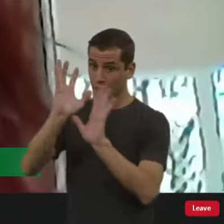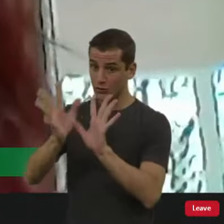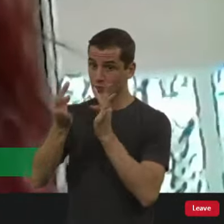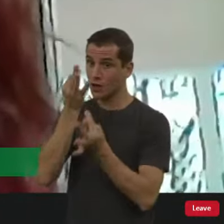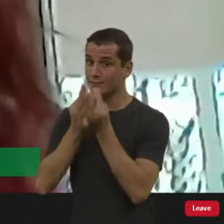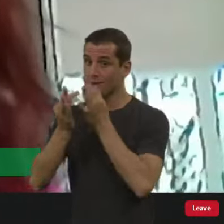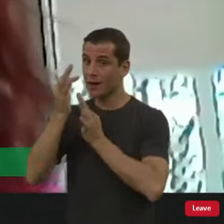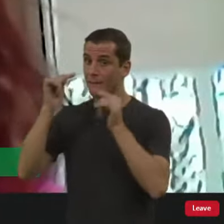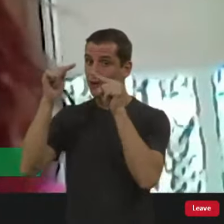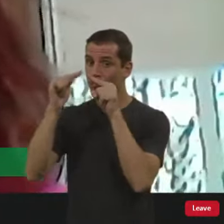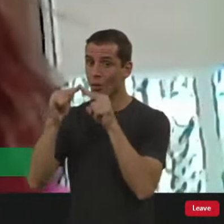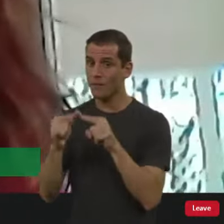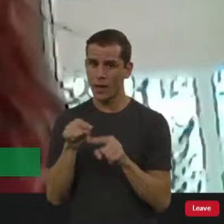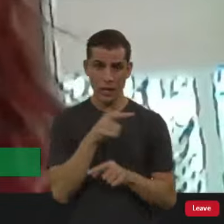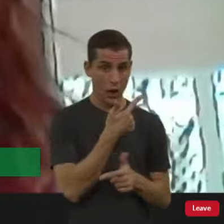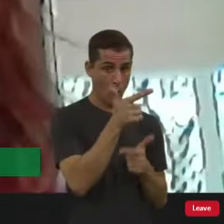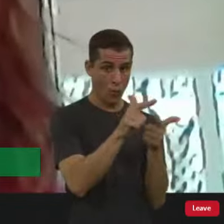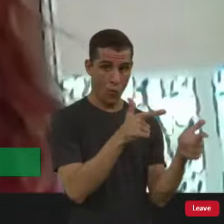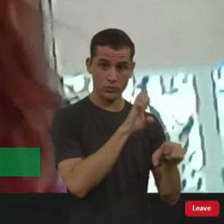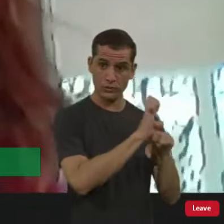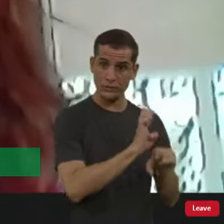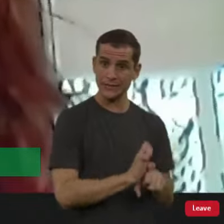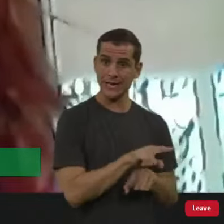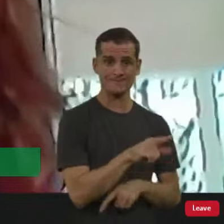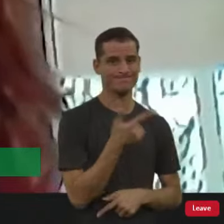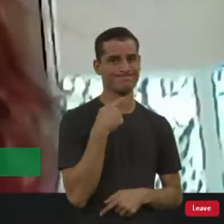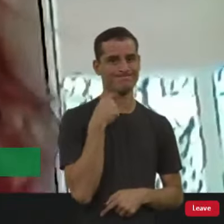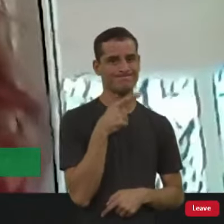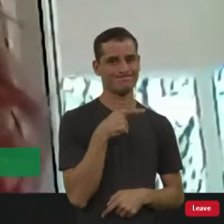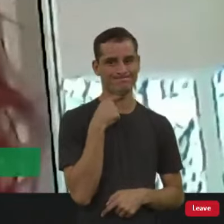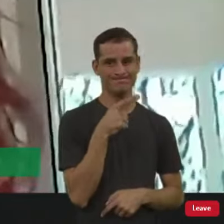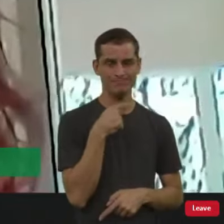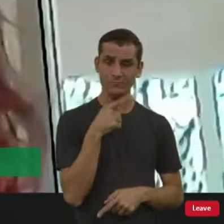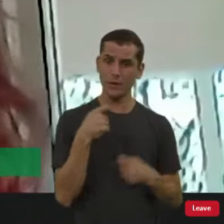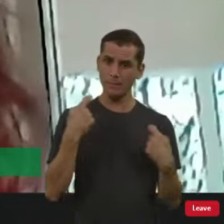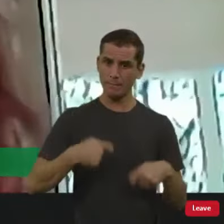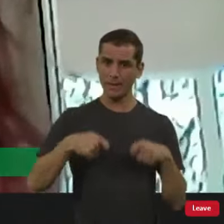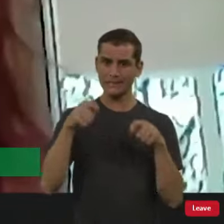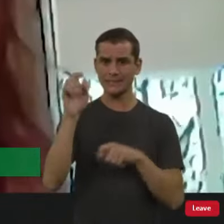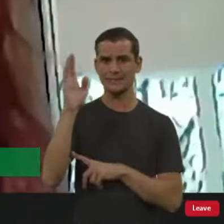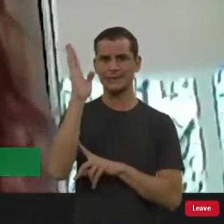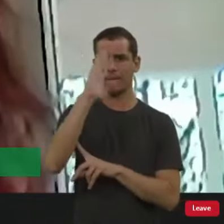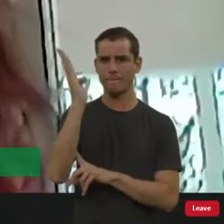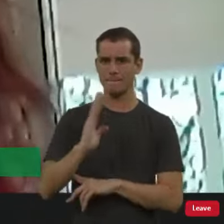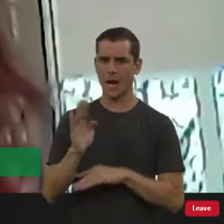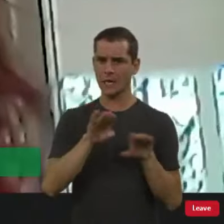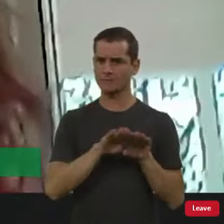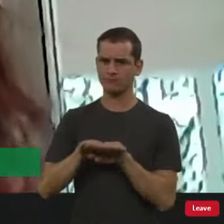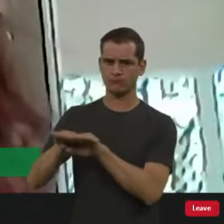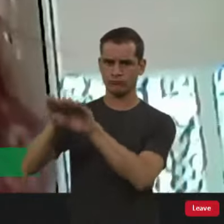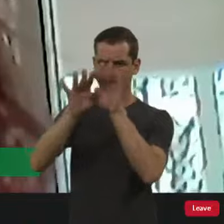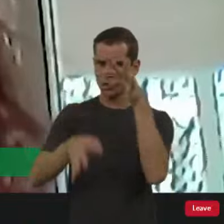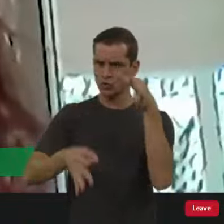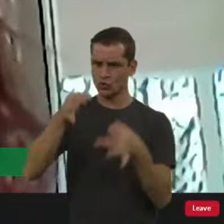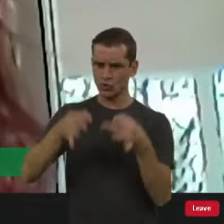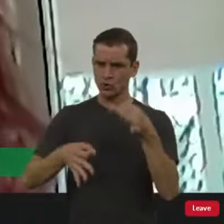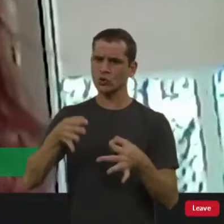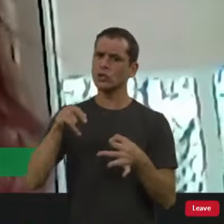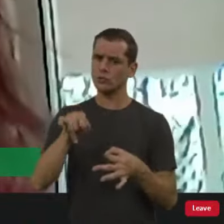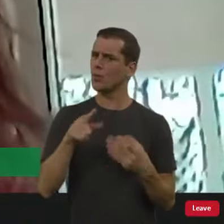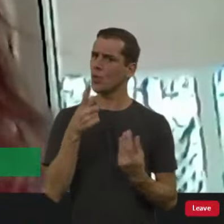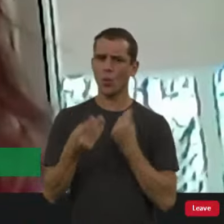outros, não. Então, esperamos que com o PCDT nacional possibilite um acesso mais justo, né, e mais igualitário em todo